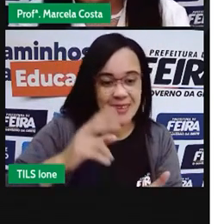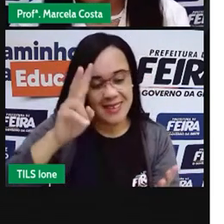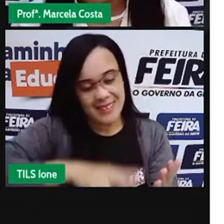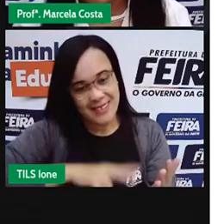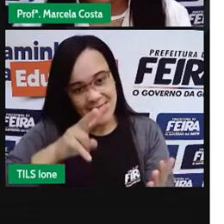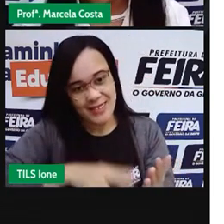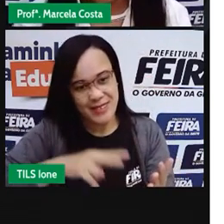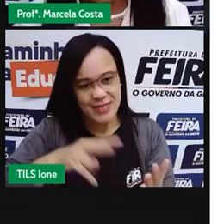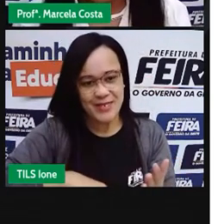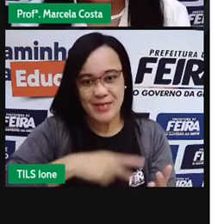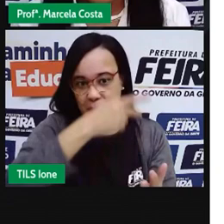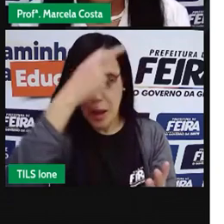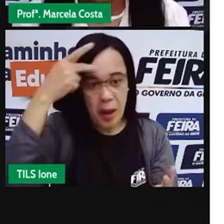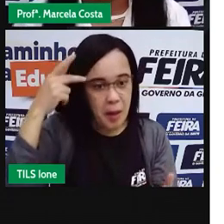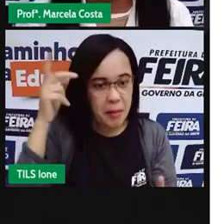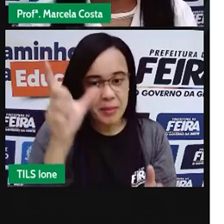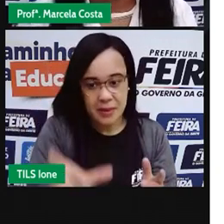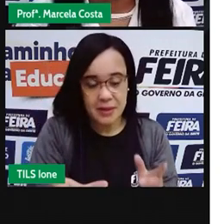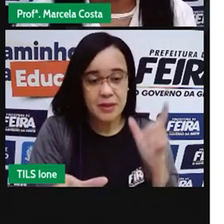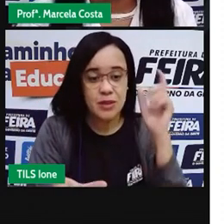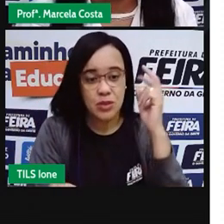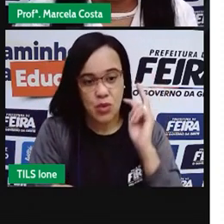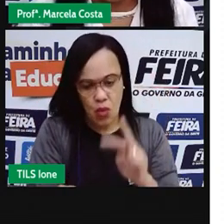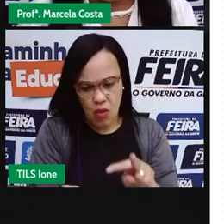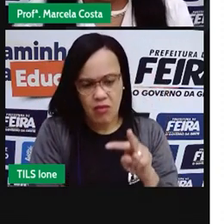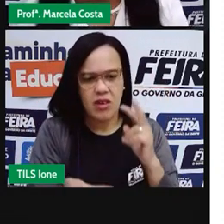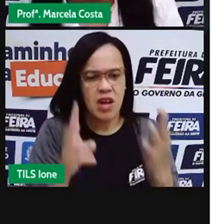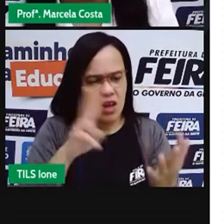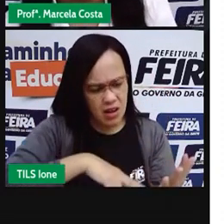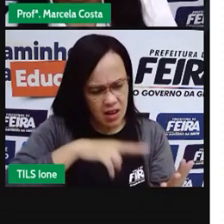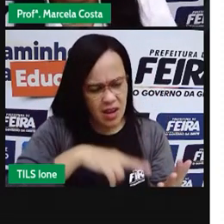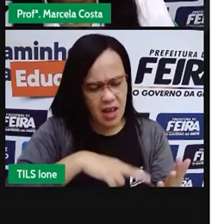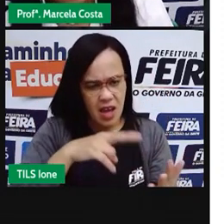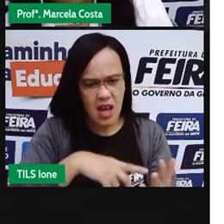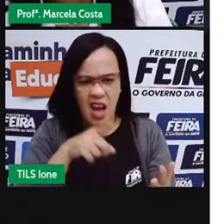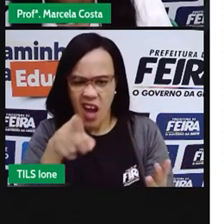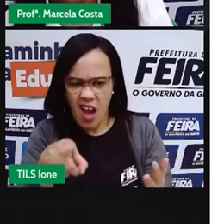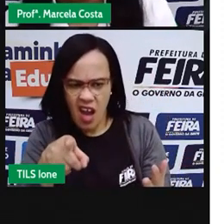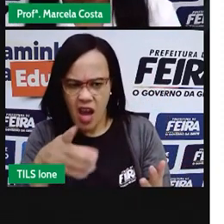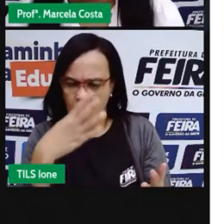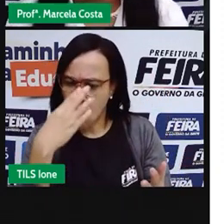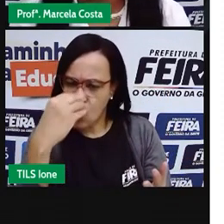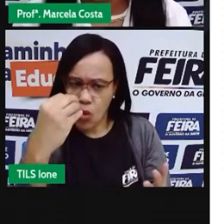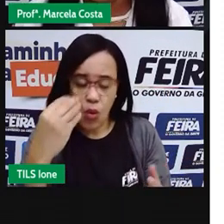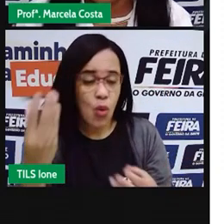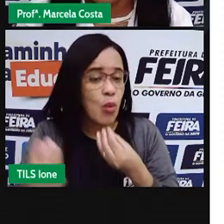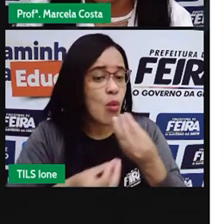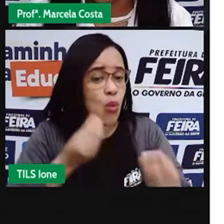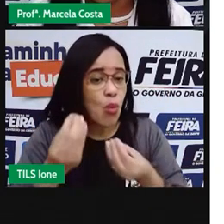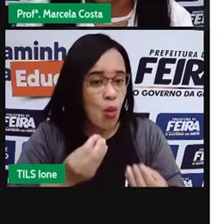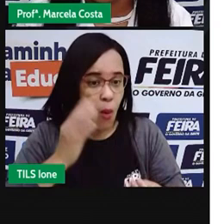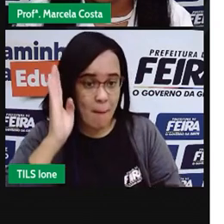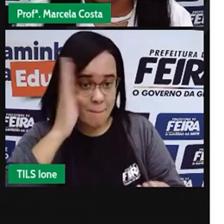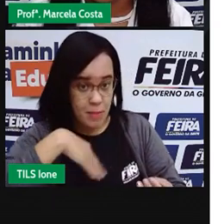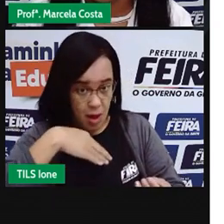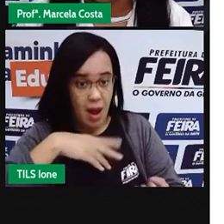leitor vai descobrir se esse lobo é realmente um lobo mau ou se é um lobo